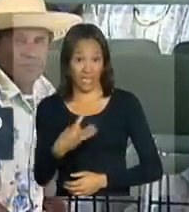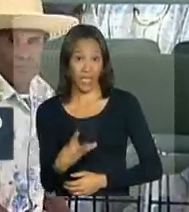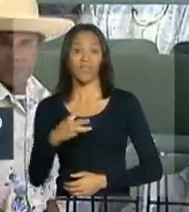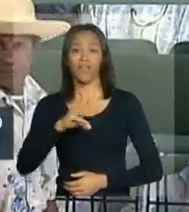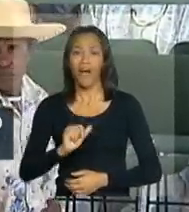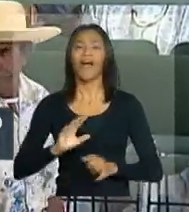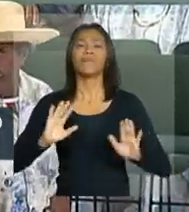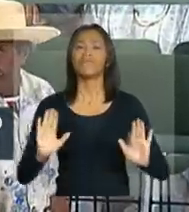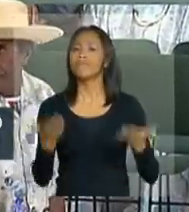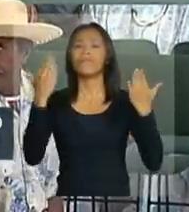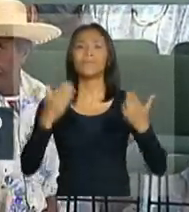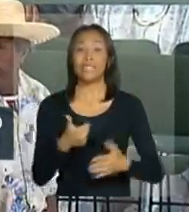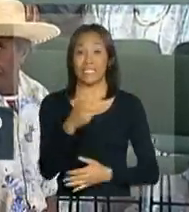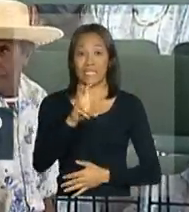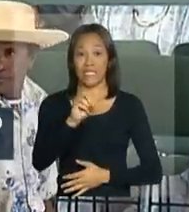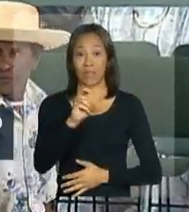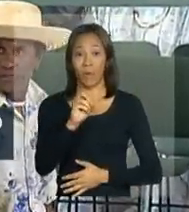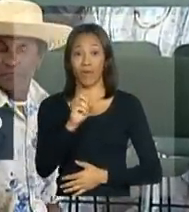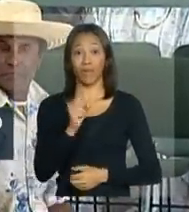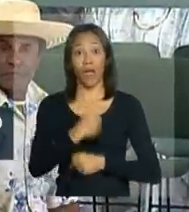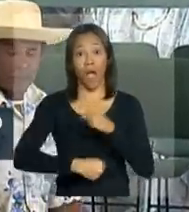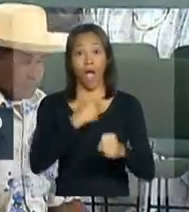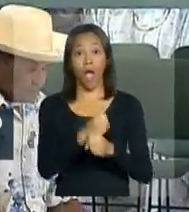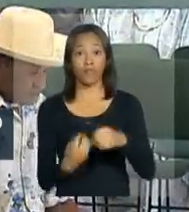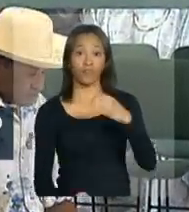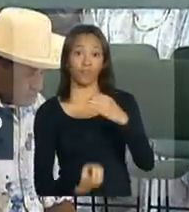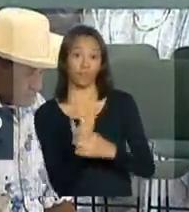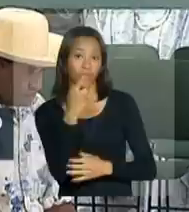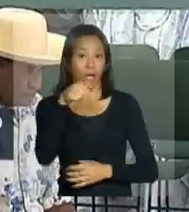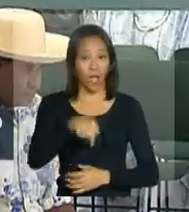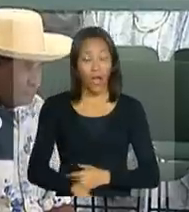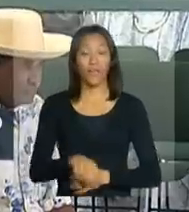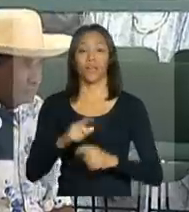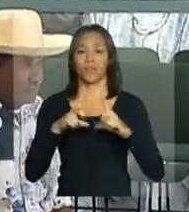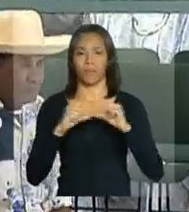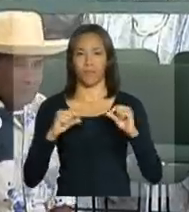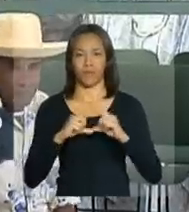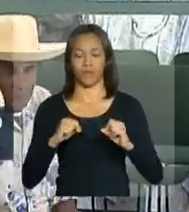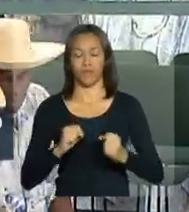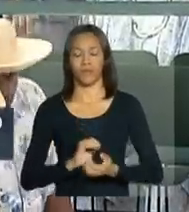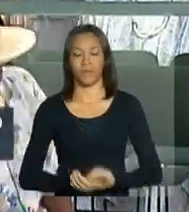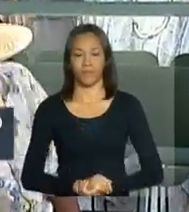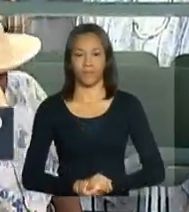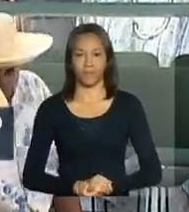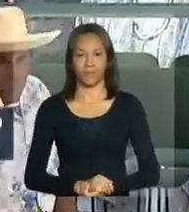comemorar 50 anos de existência em Brasília vamos lá meu